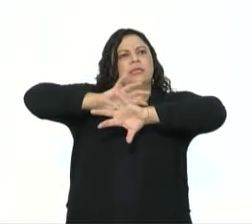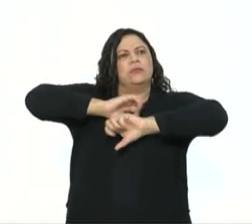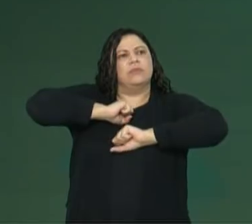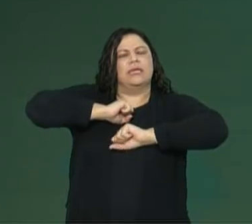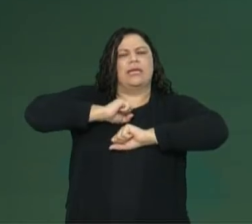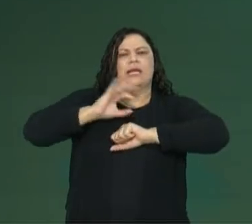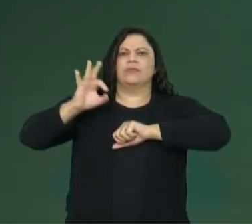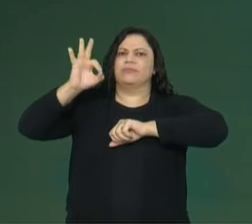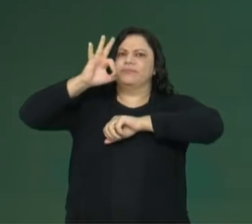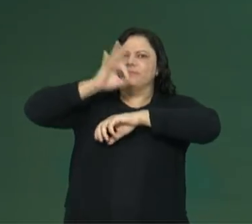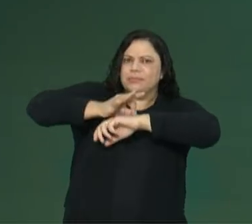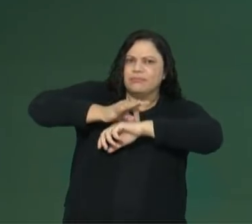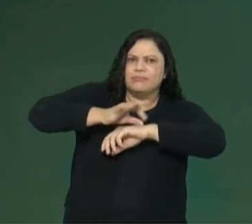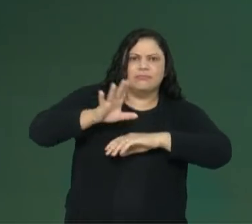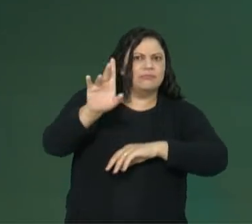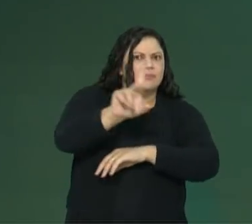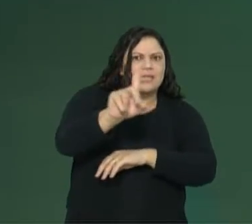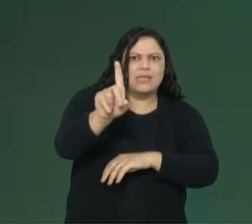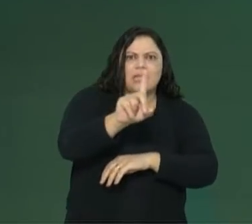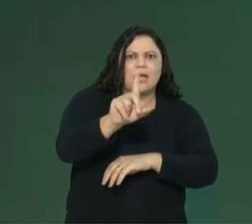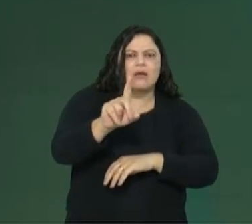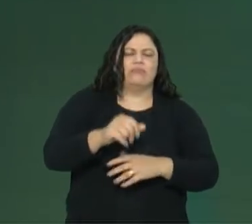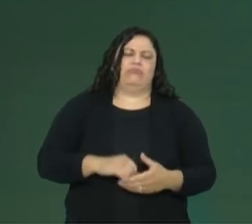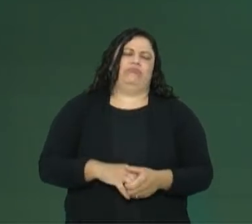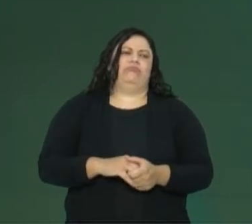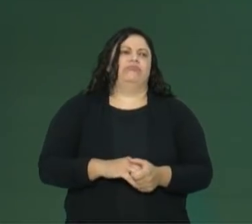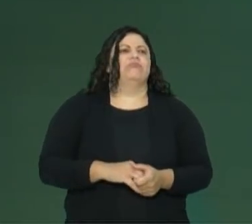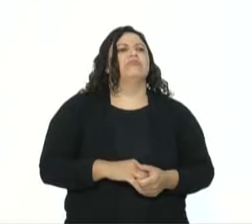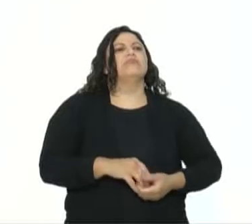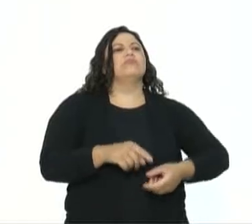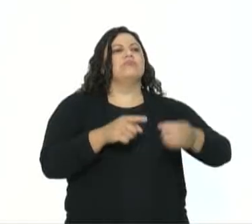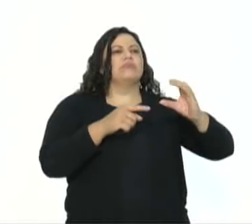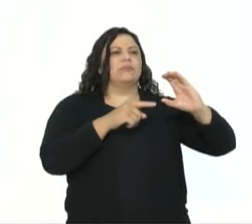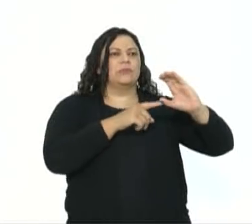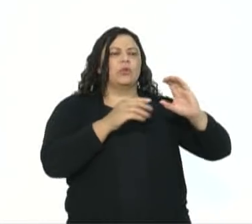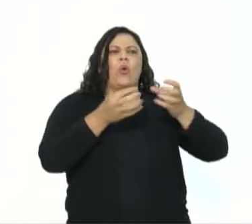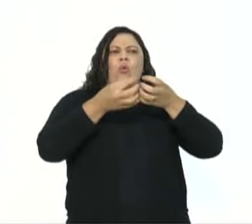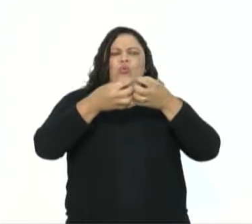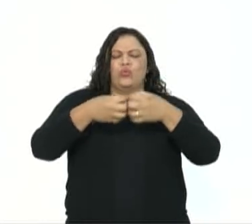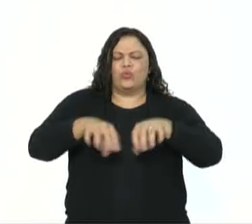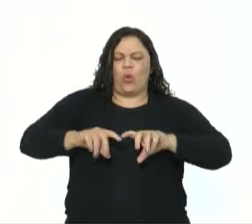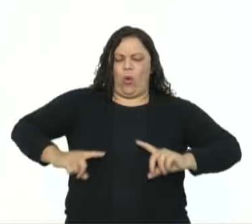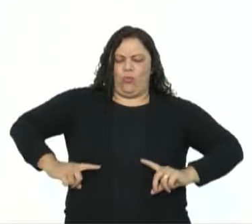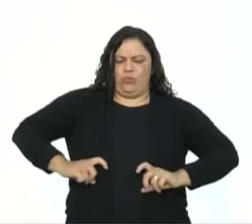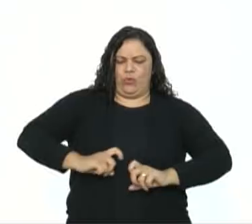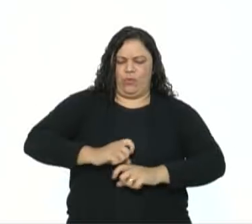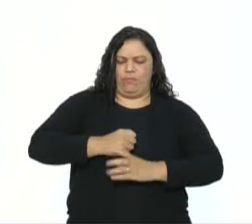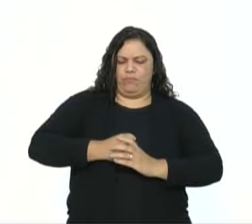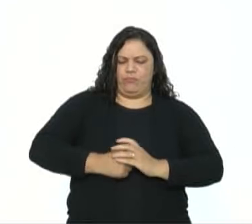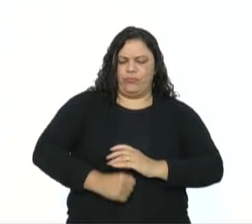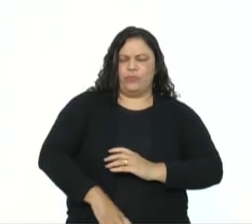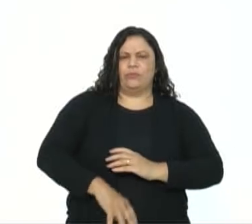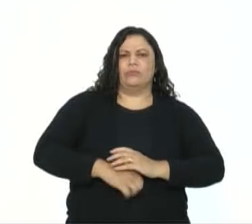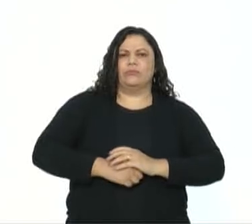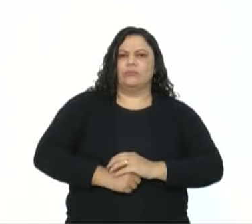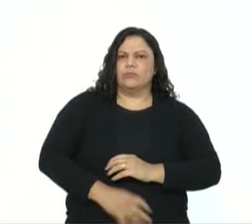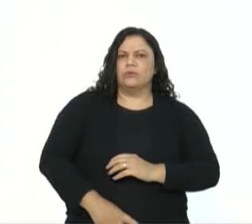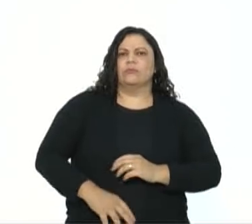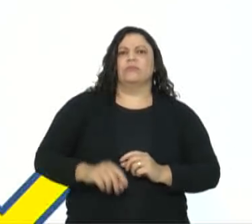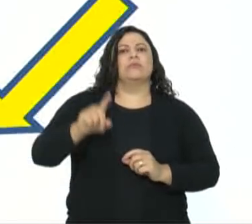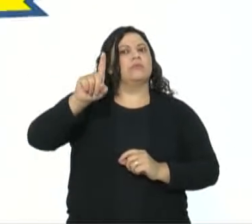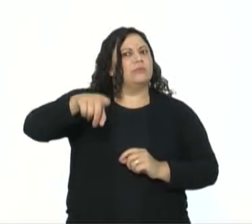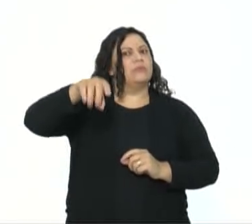mosquito. Não, ingestão de ovos. Os ovos da lombriga são eliminados juntamente às fezes do indivíduo